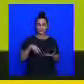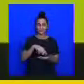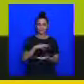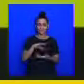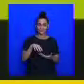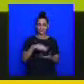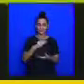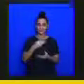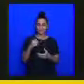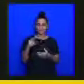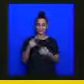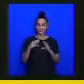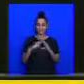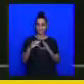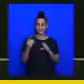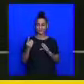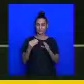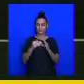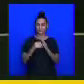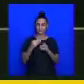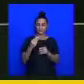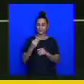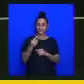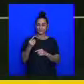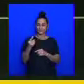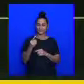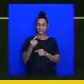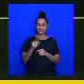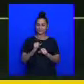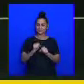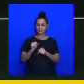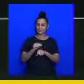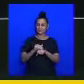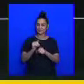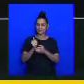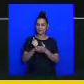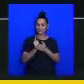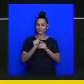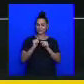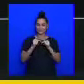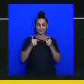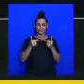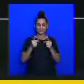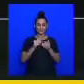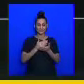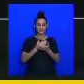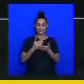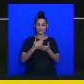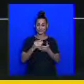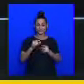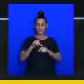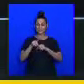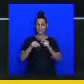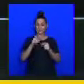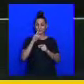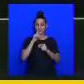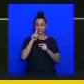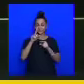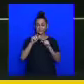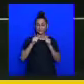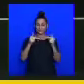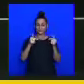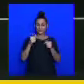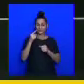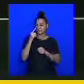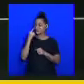carregado, embaralhando 31 bolas numeradas de 01 a 31. Pode chamar que a sorte vem. Tá começando o sorteio do dia de